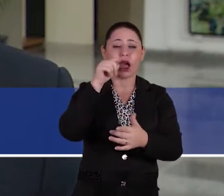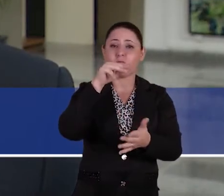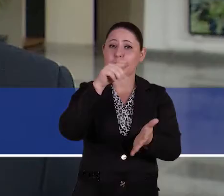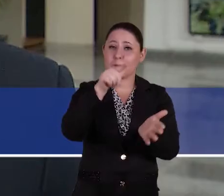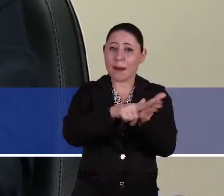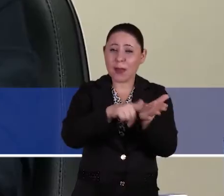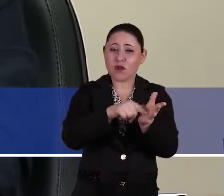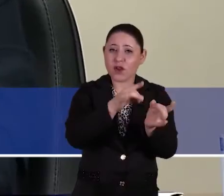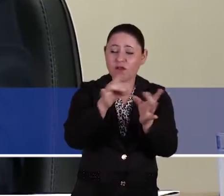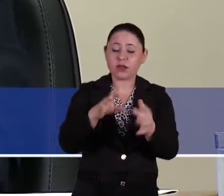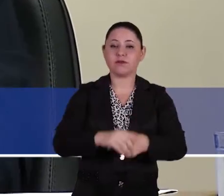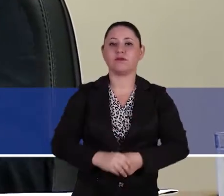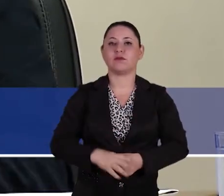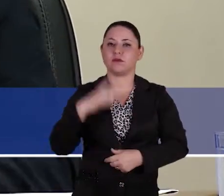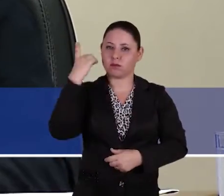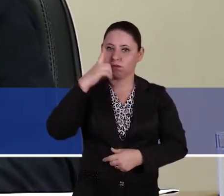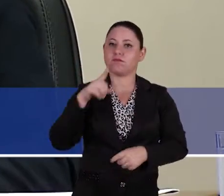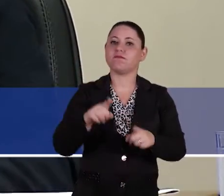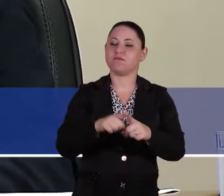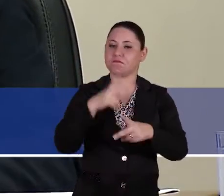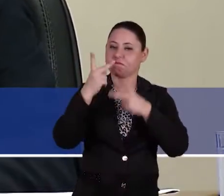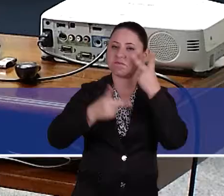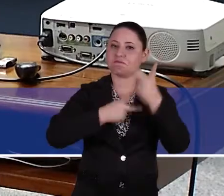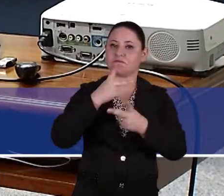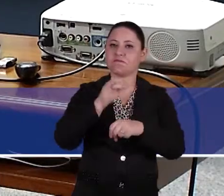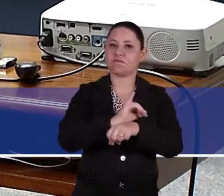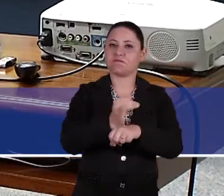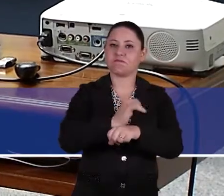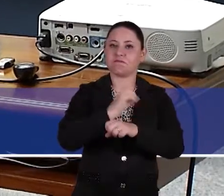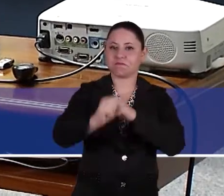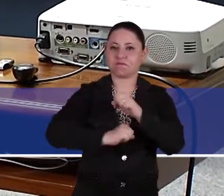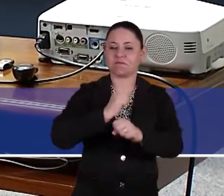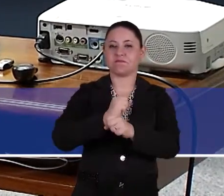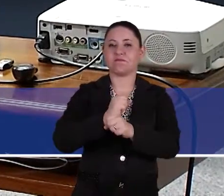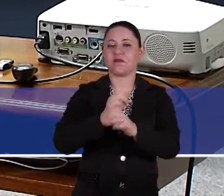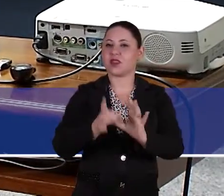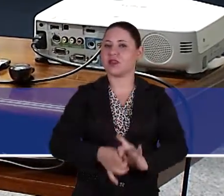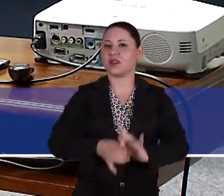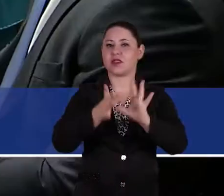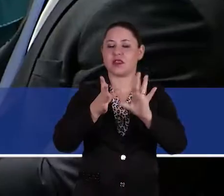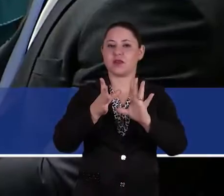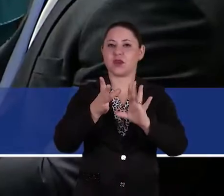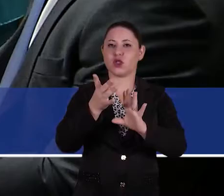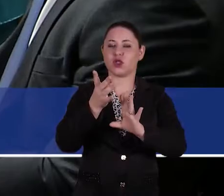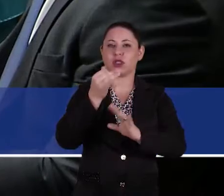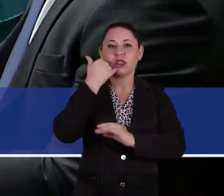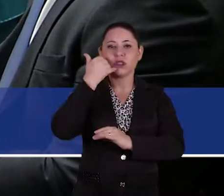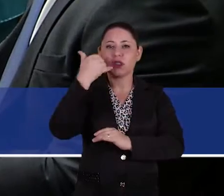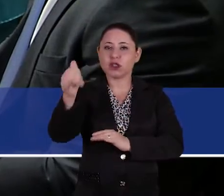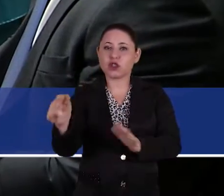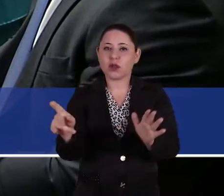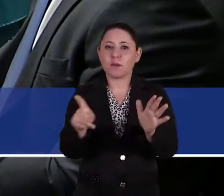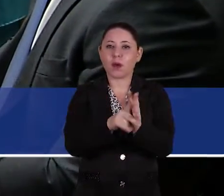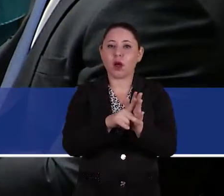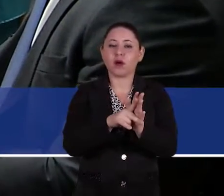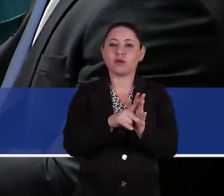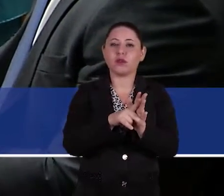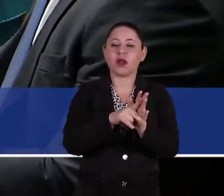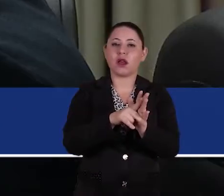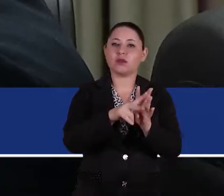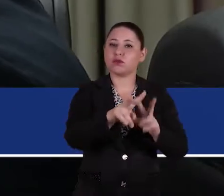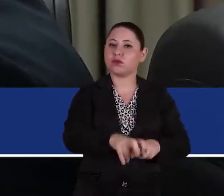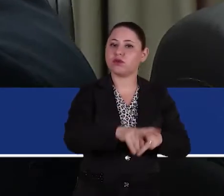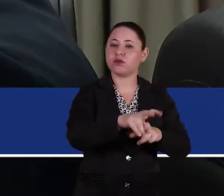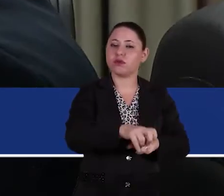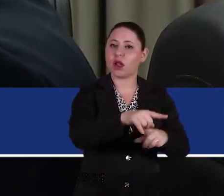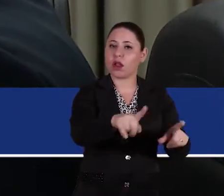emitir notas. O parlamentar também considera alguns planos de ação para o próximo ano, como a liberação do fornecimento de energia aos